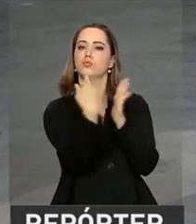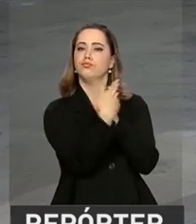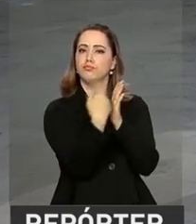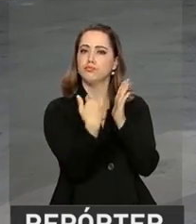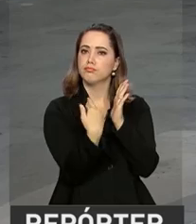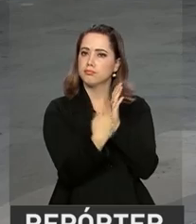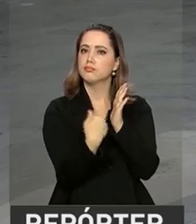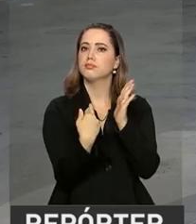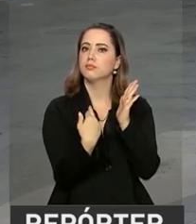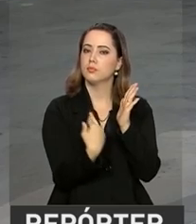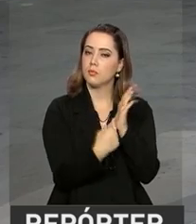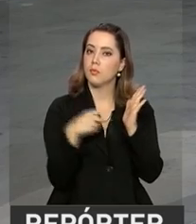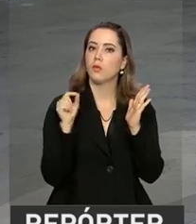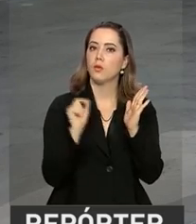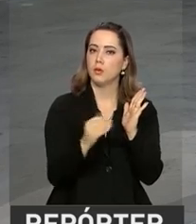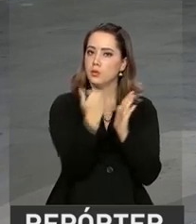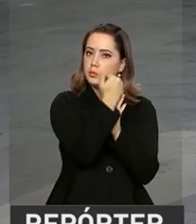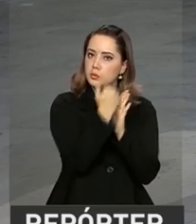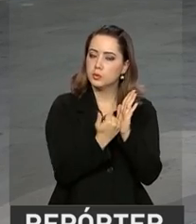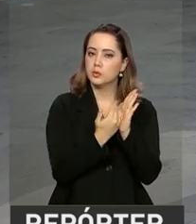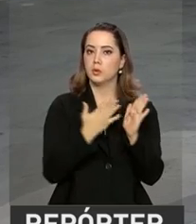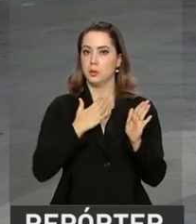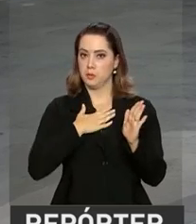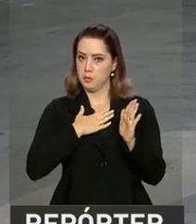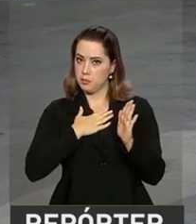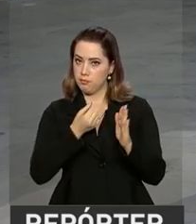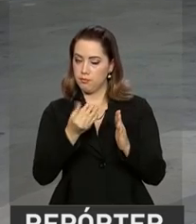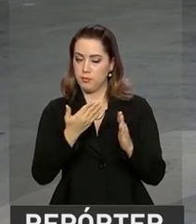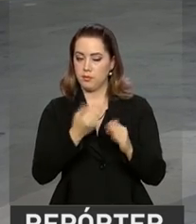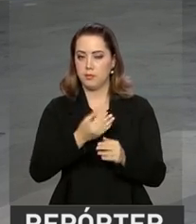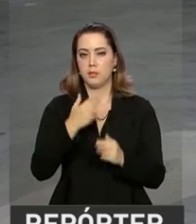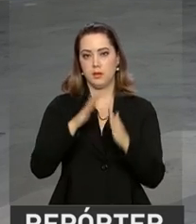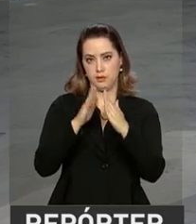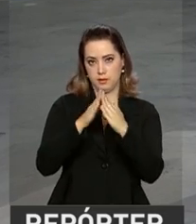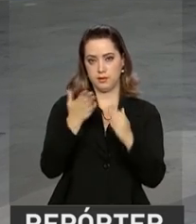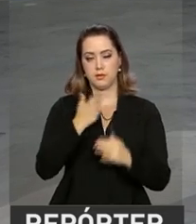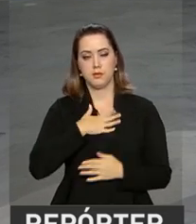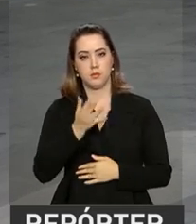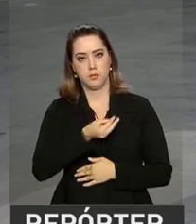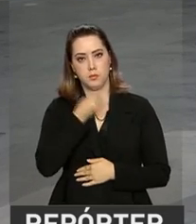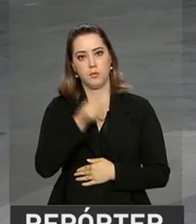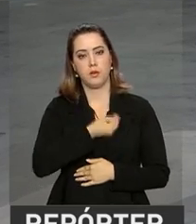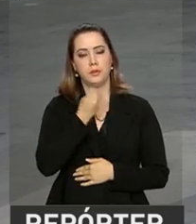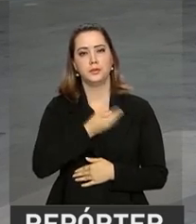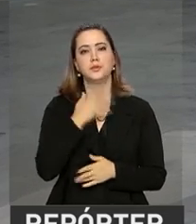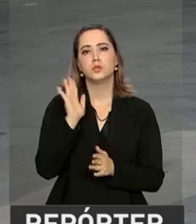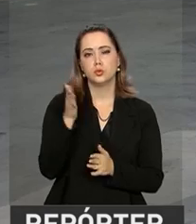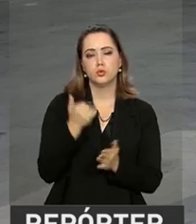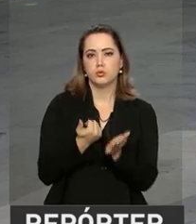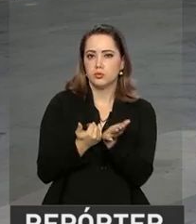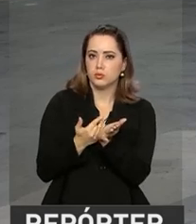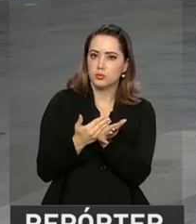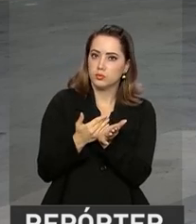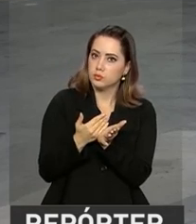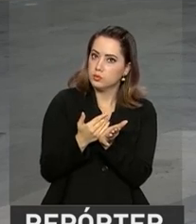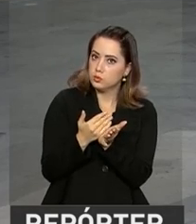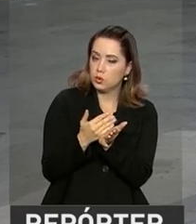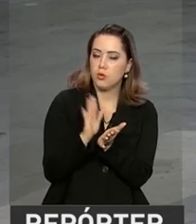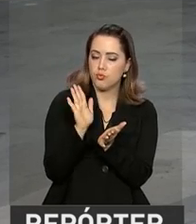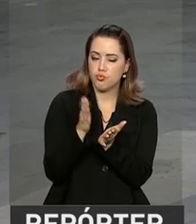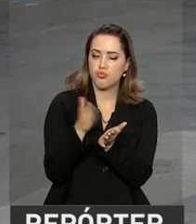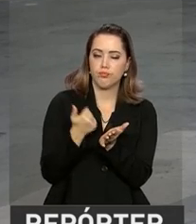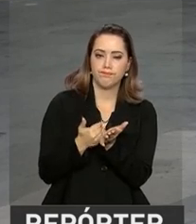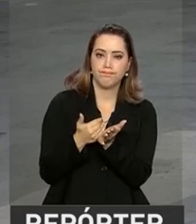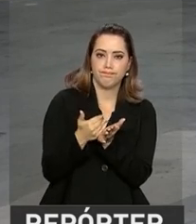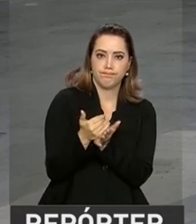novas normas para o programa Minha Casa Minha Vida do governo federal, desde que foi criado, né? Só para contextualizar um pouco,